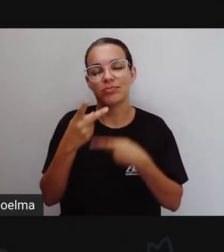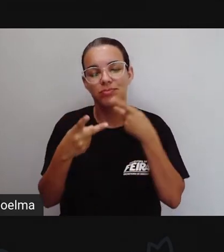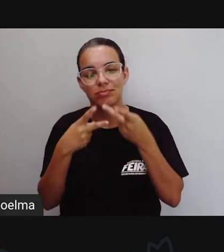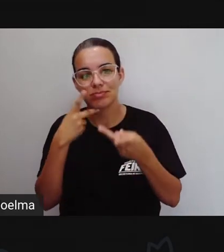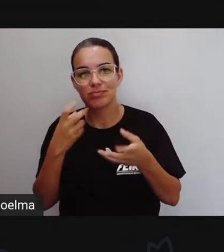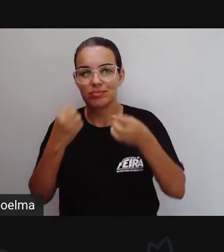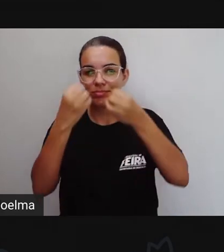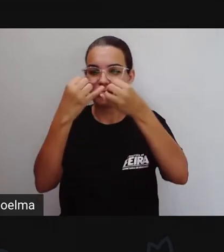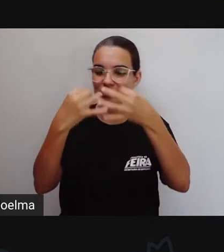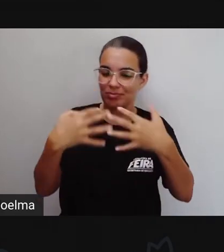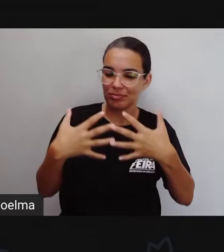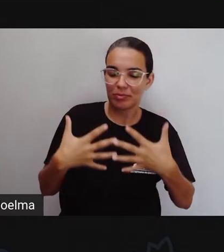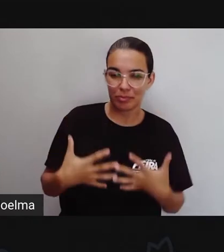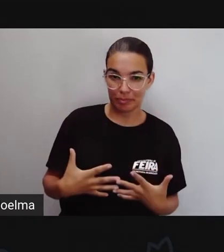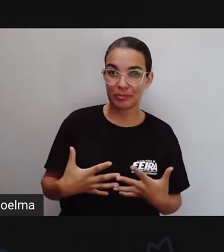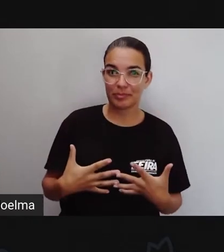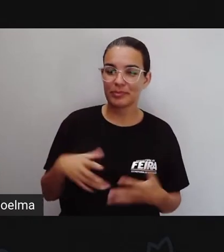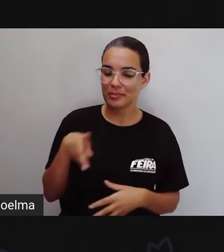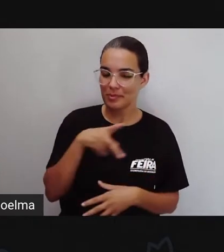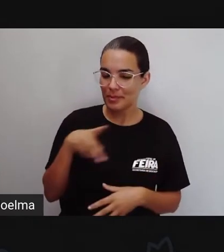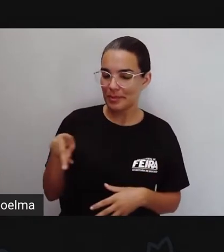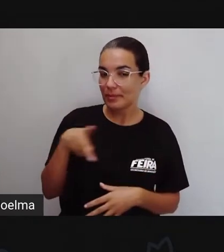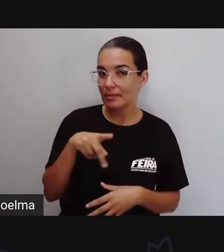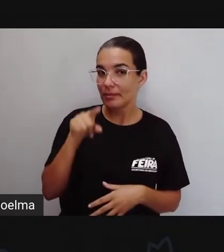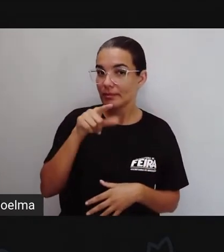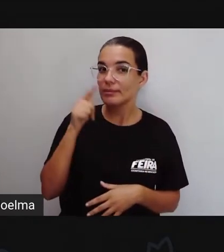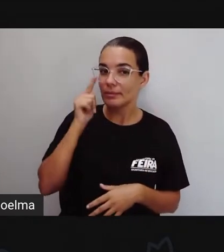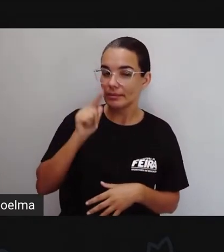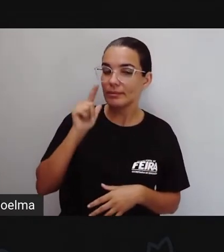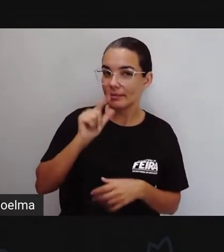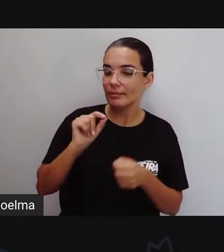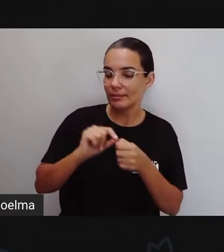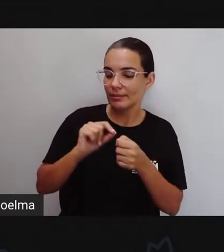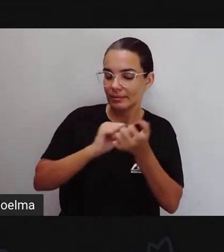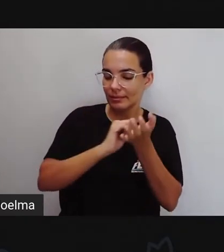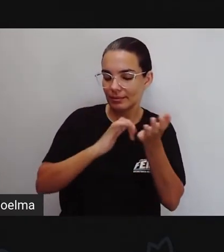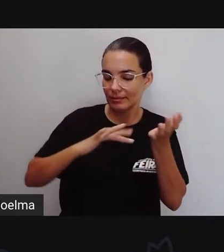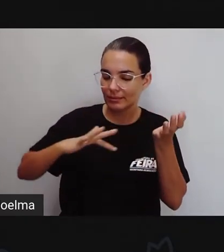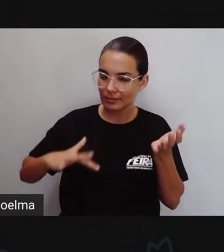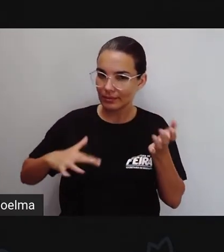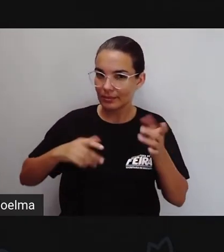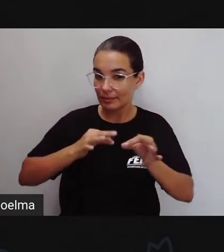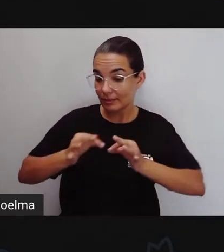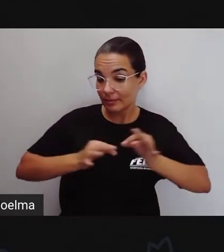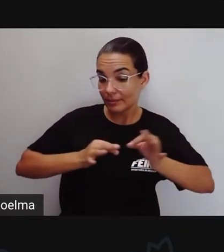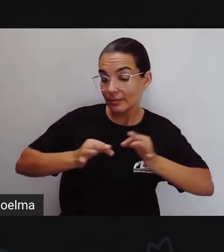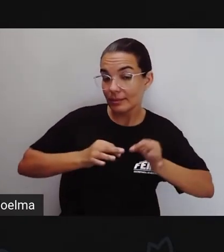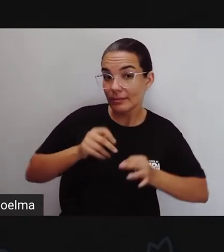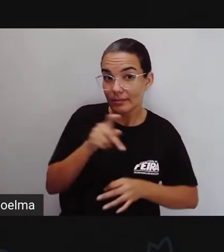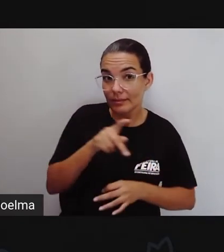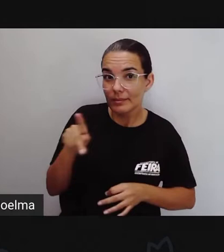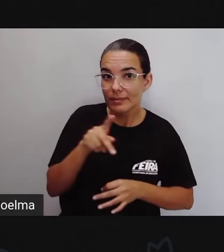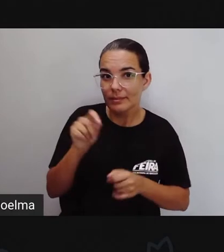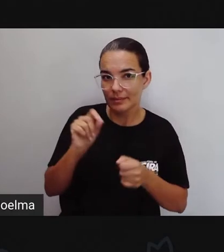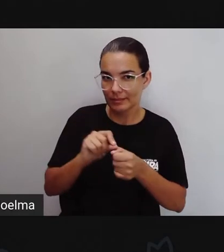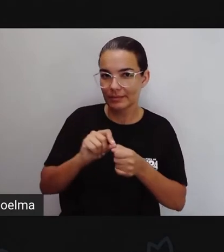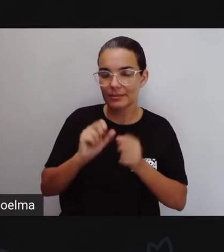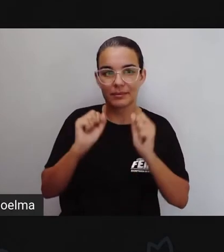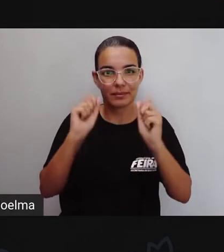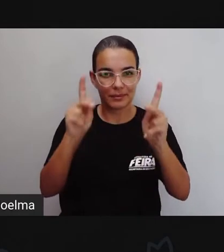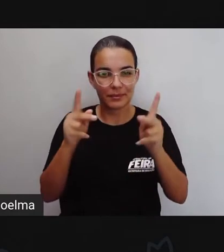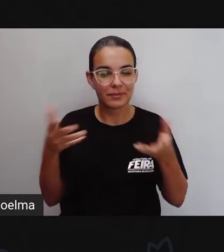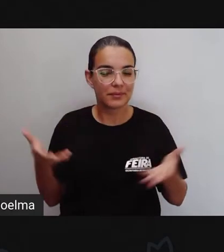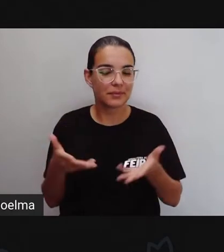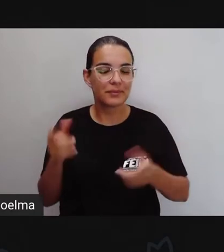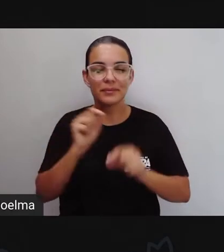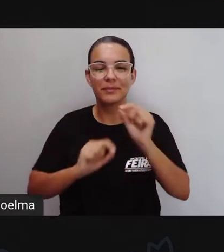está explicando. Vocês vão conseguir aí continuar com as atividades preparadas por seu professor ou professora. Então vamos lá